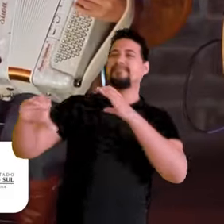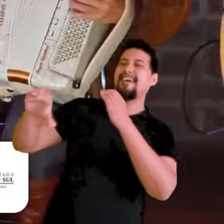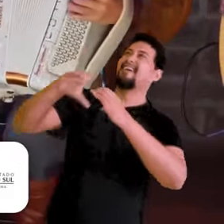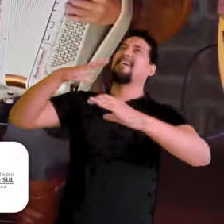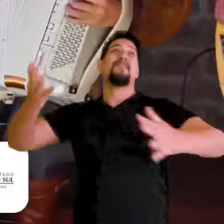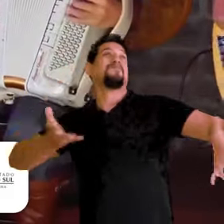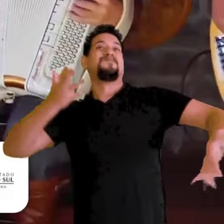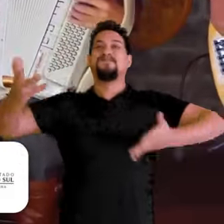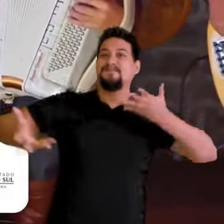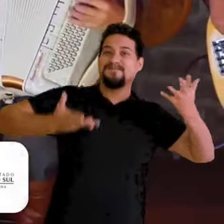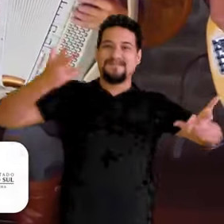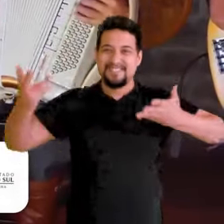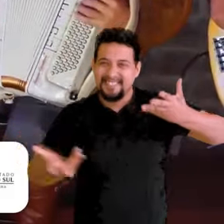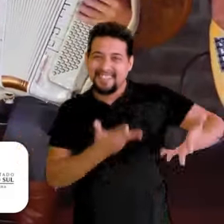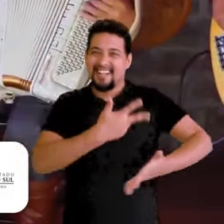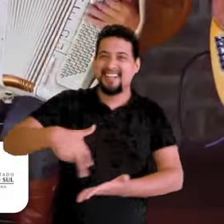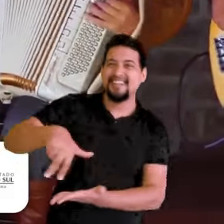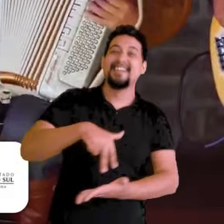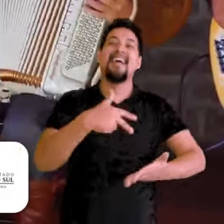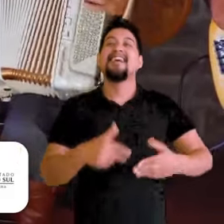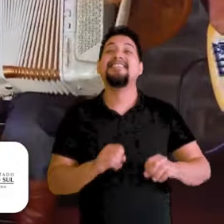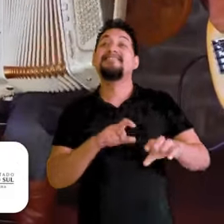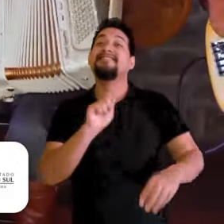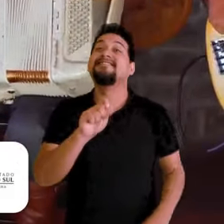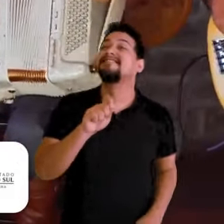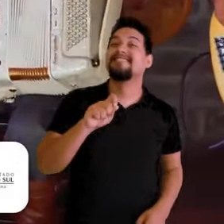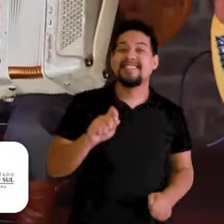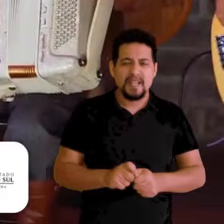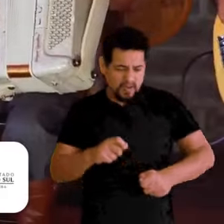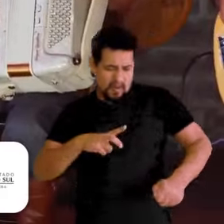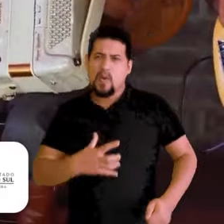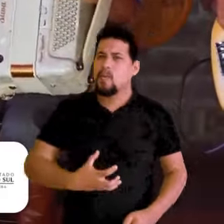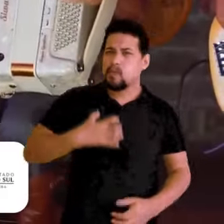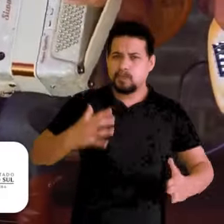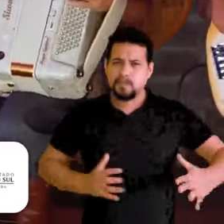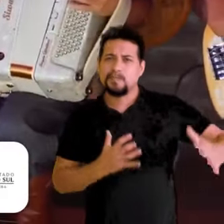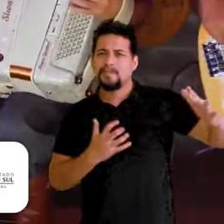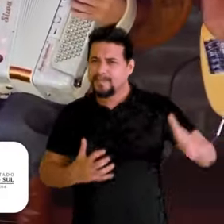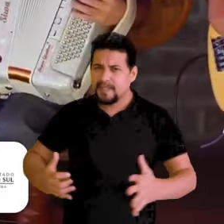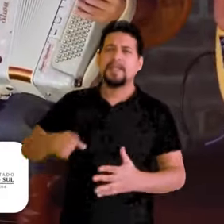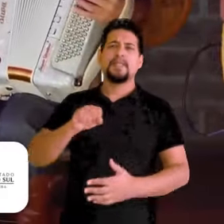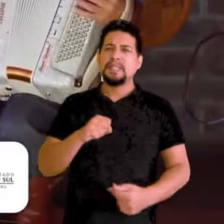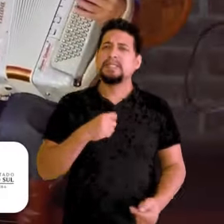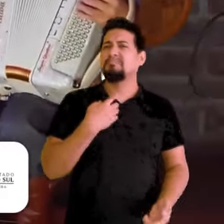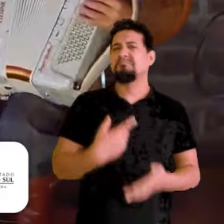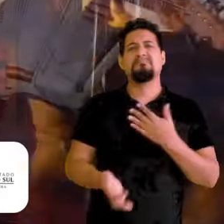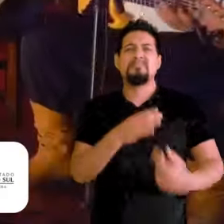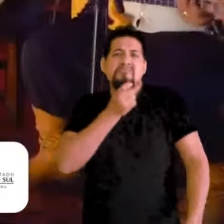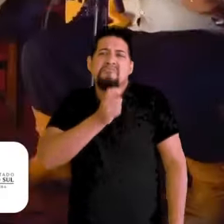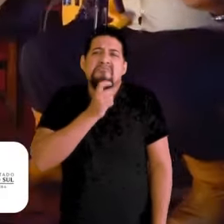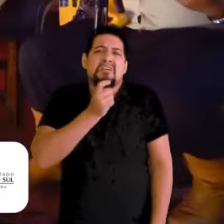as rimas. Respiração ensina a esse peito rouco. Se no frio